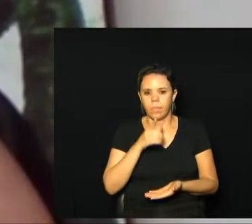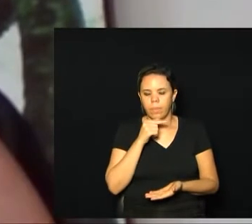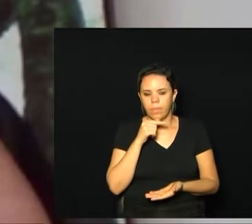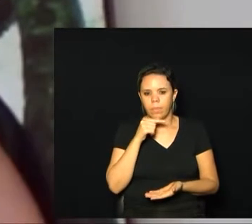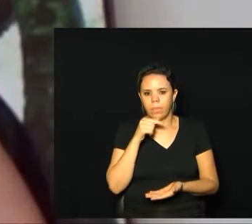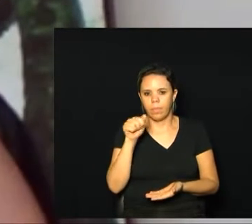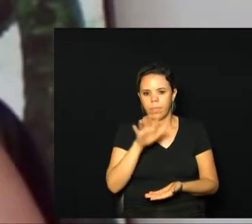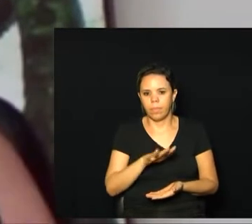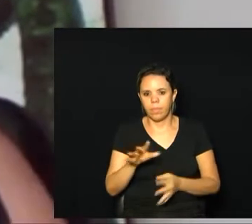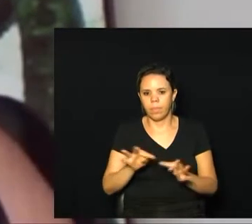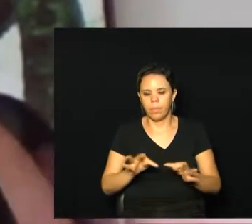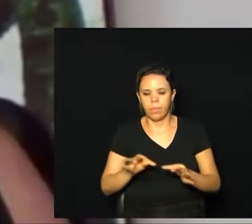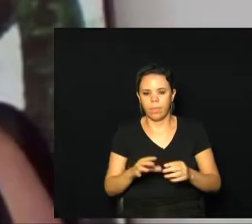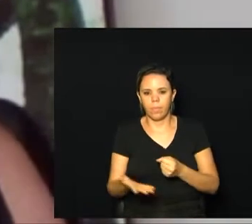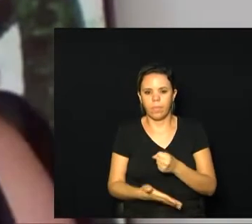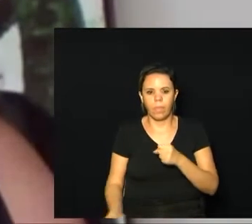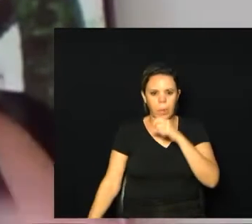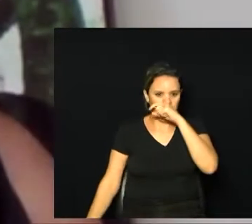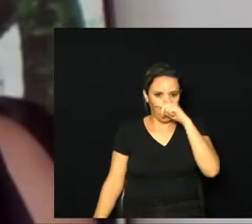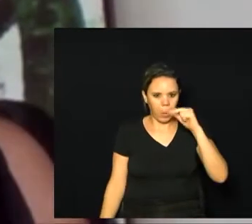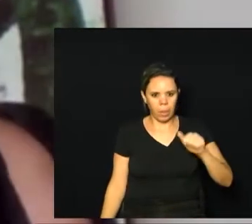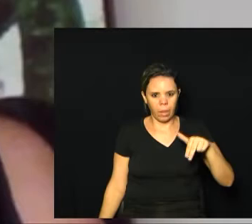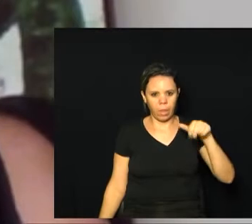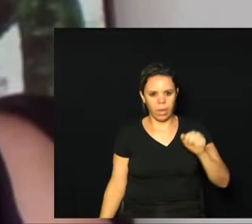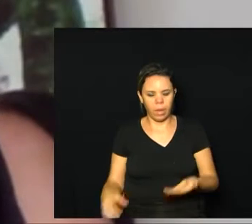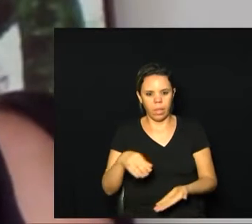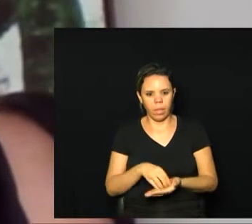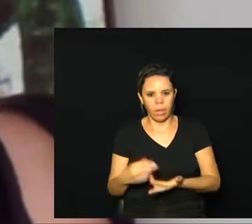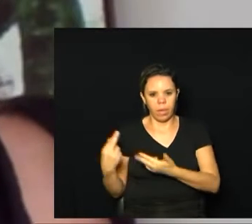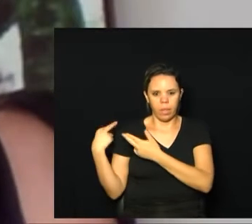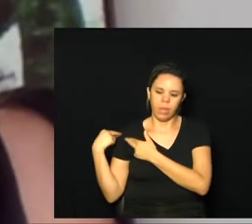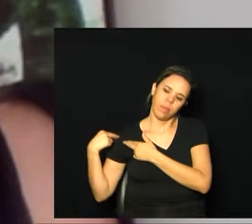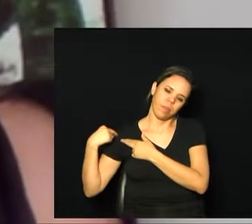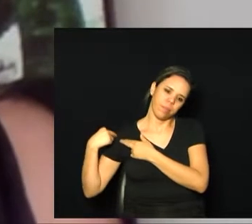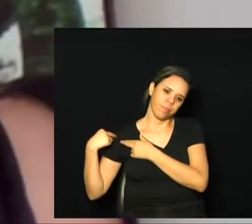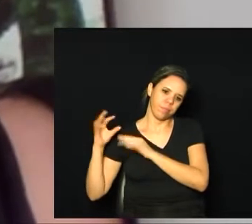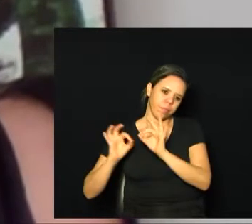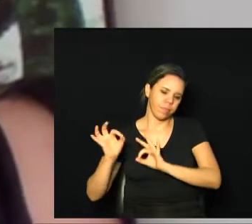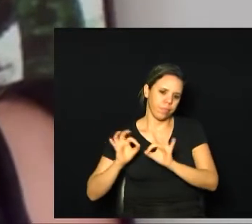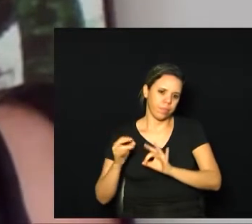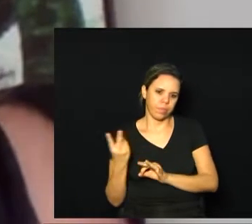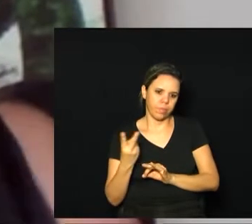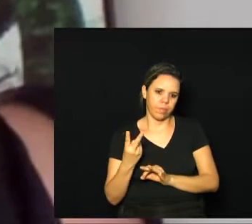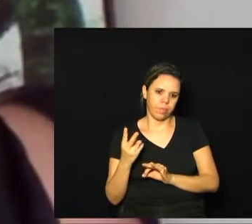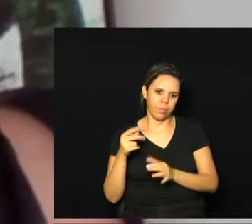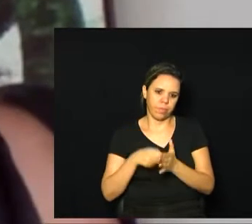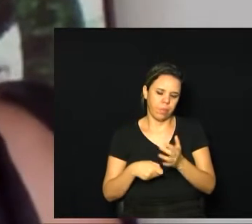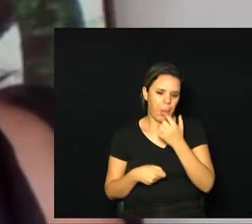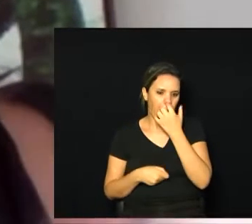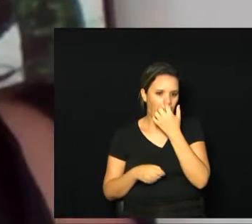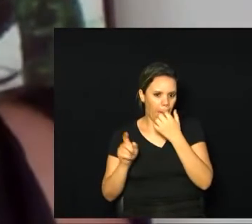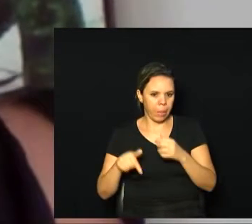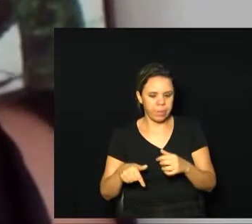e Saneamento Básico. Então, a ANA fica ali encarregada da coordenação dessas duas questões, né, que